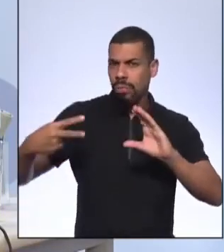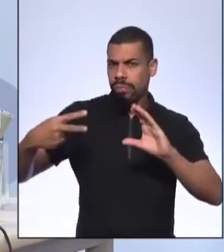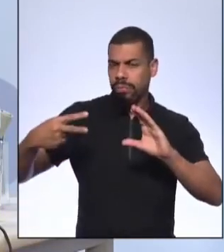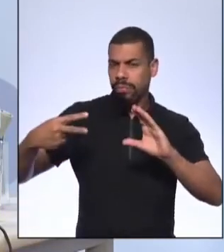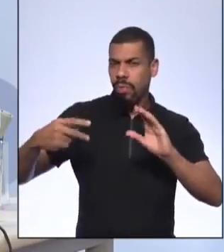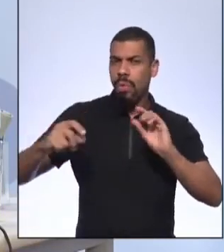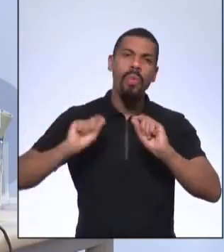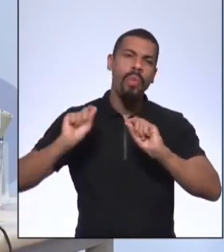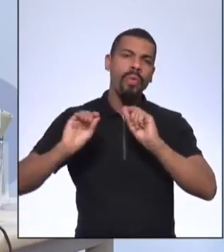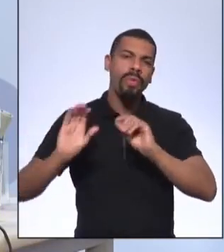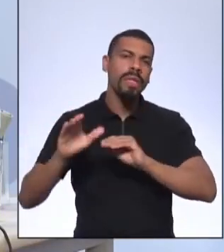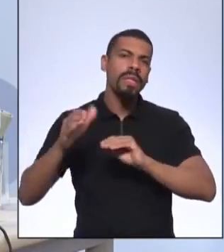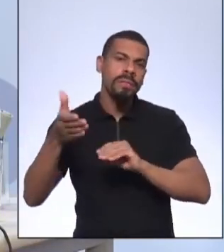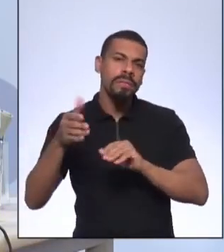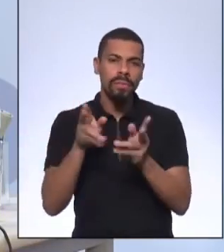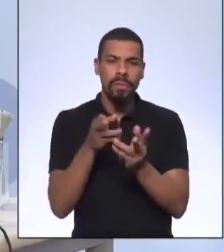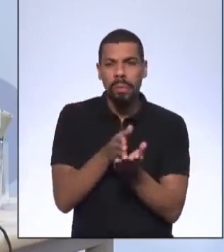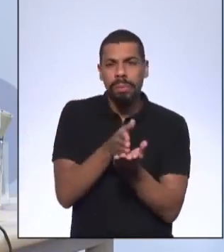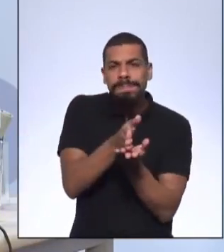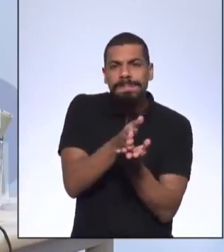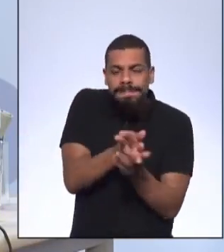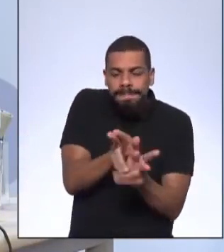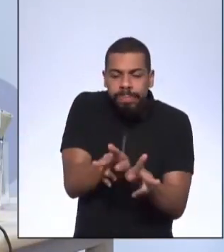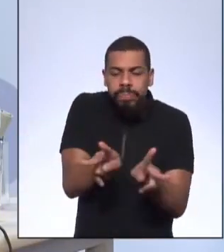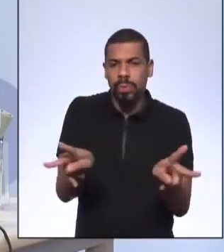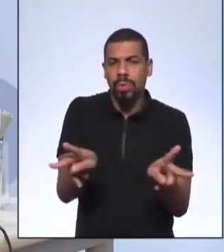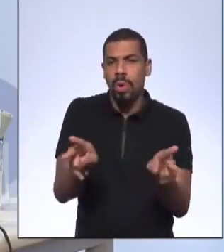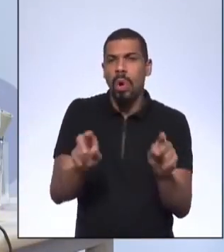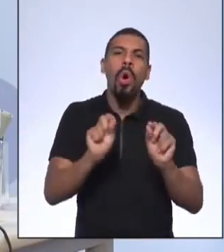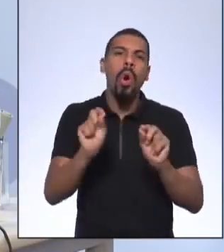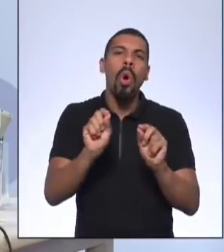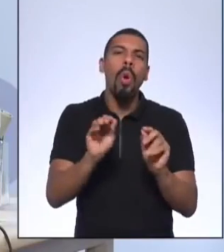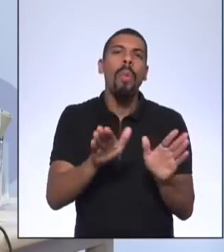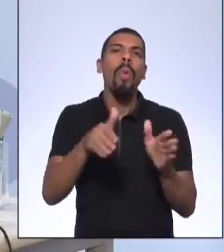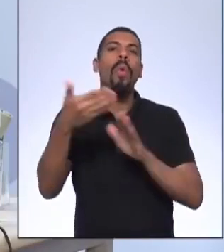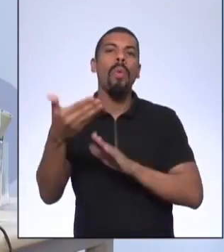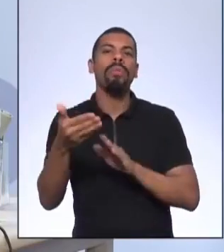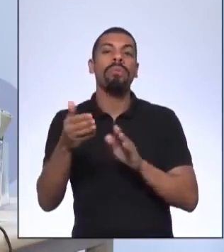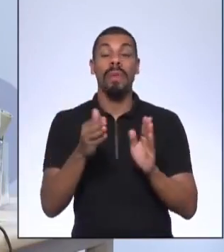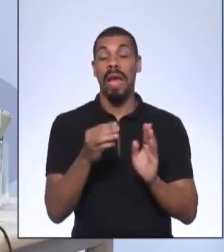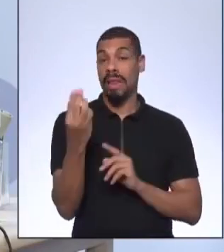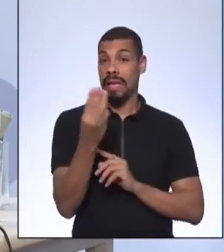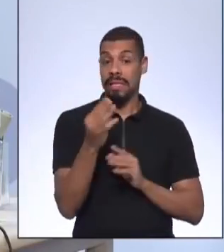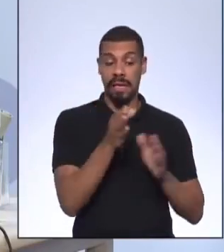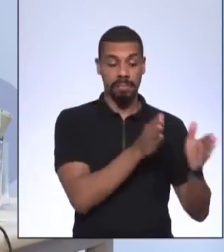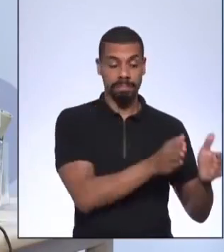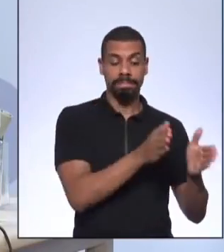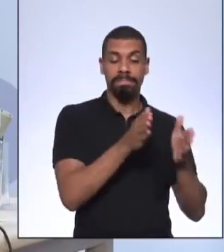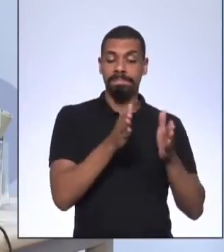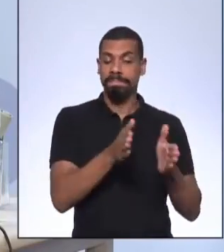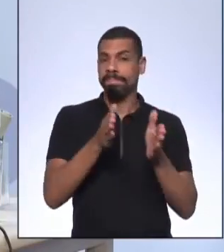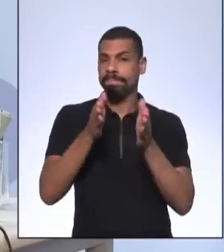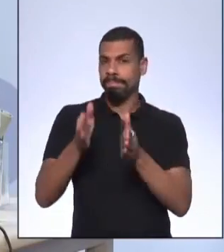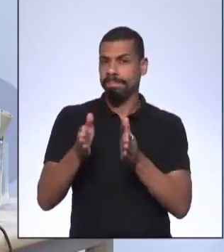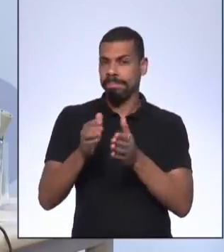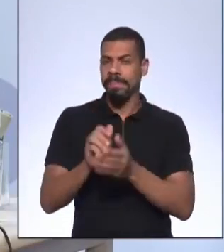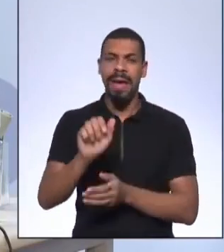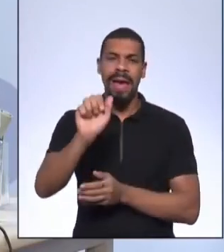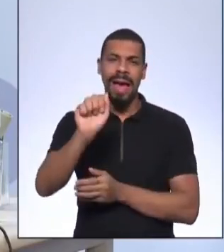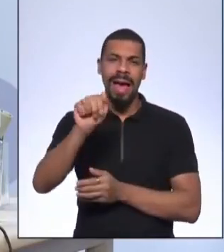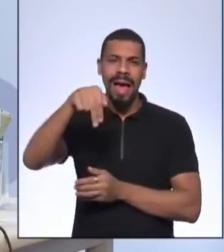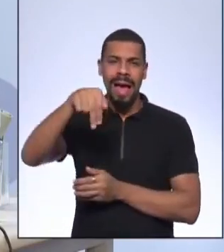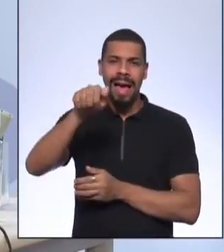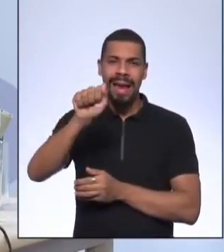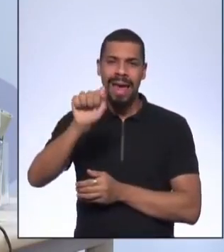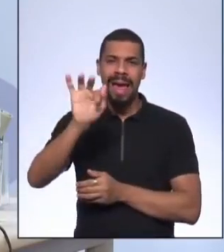de migração para os polos. Isso ocorre na fase que a gente chama de anáfase. Ok? Então, na anáfase, os